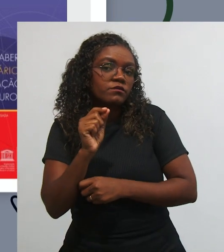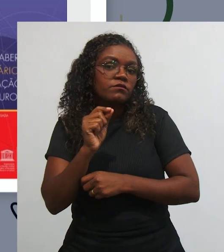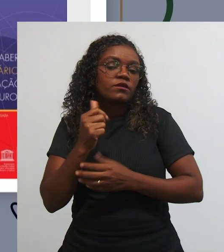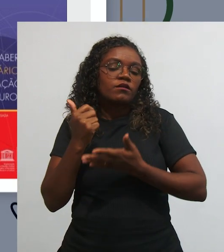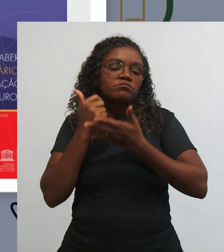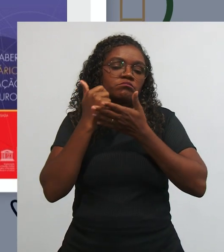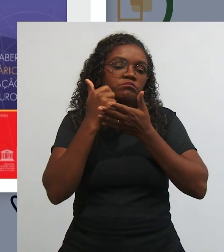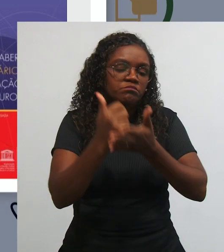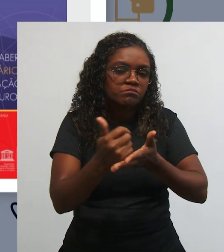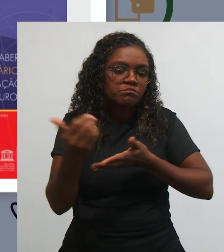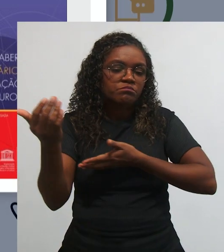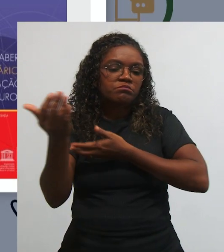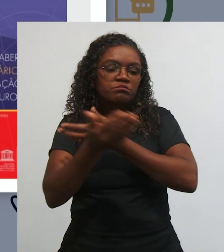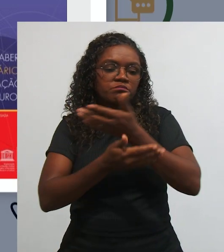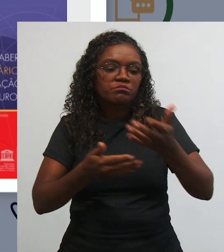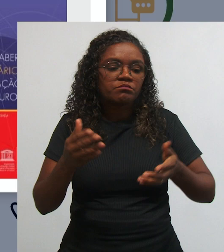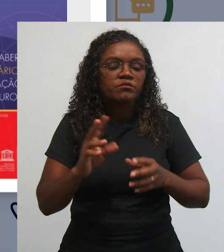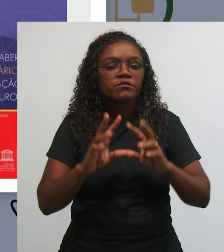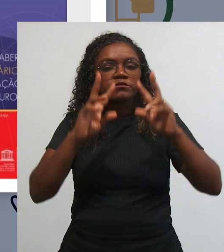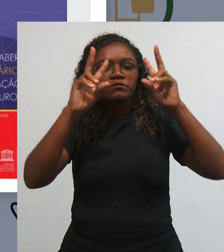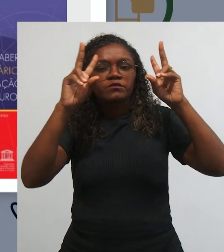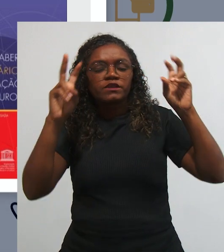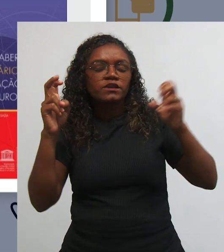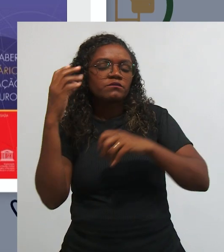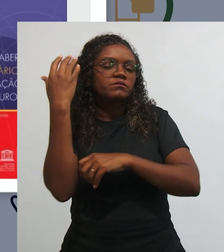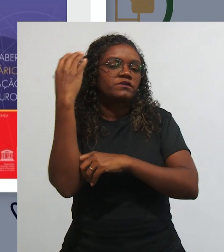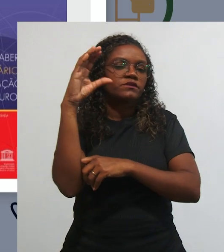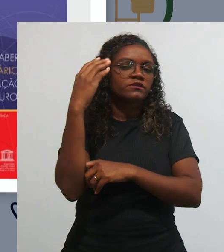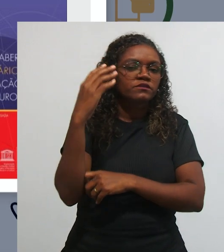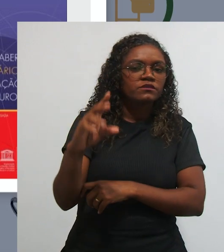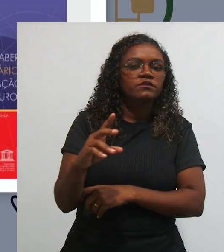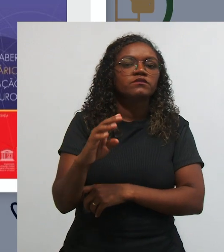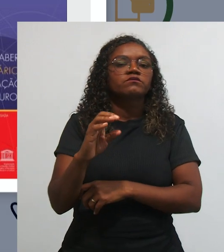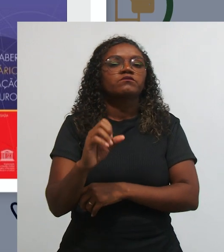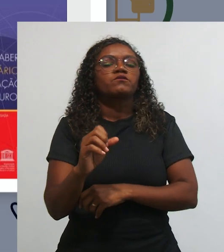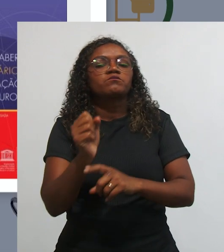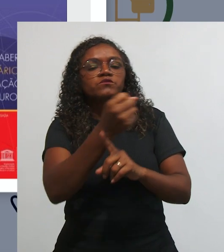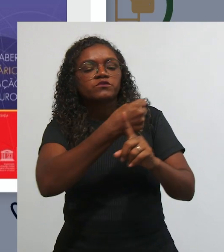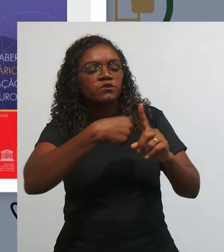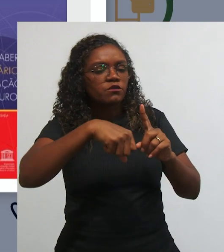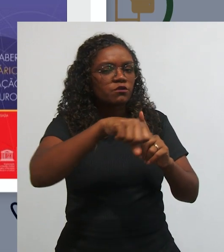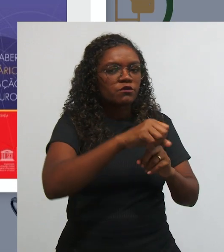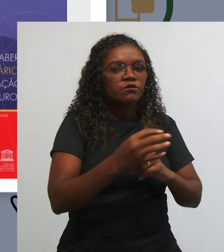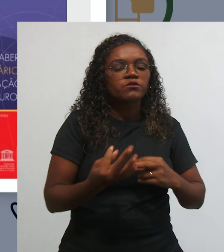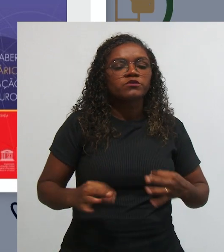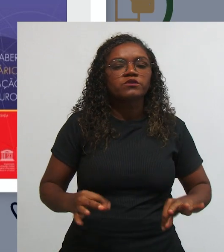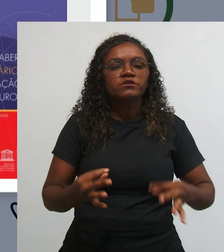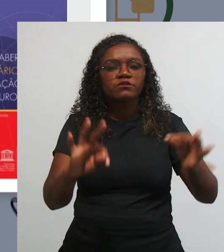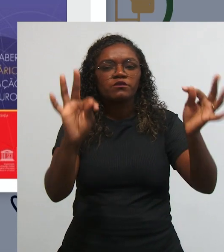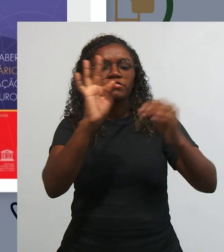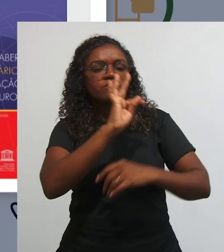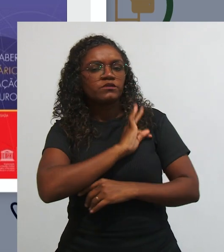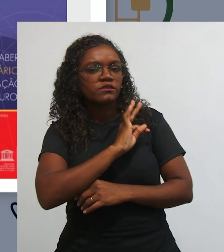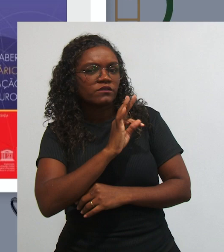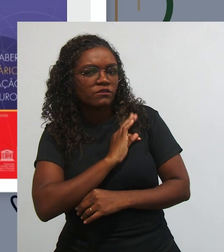o pensamento científico, filosófico, sociológico,